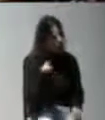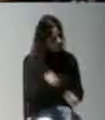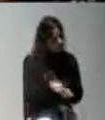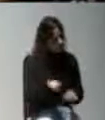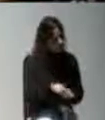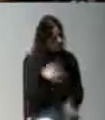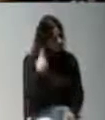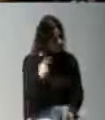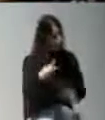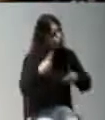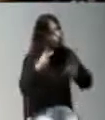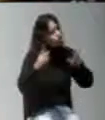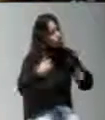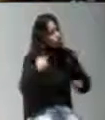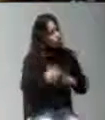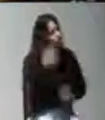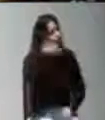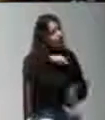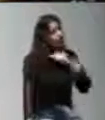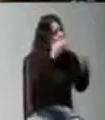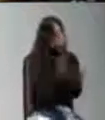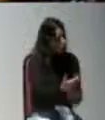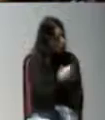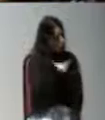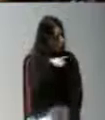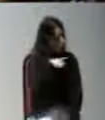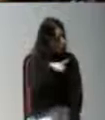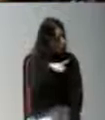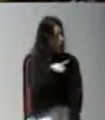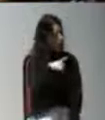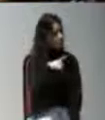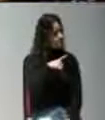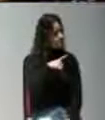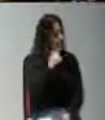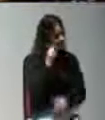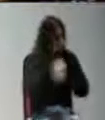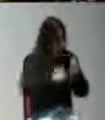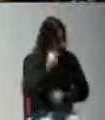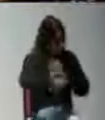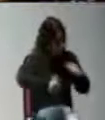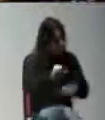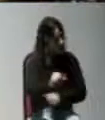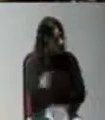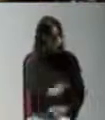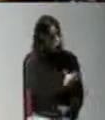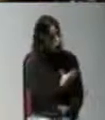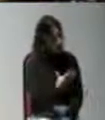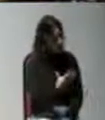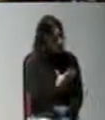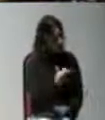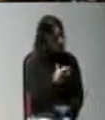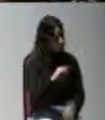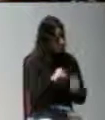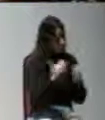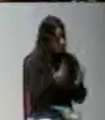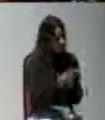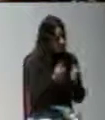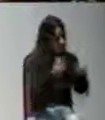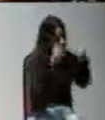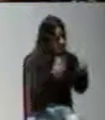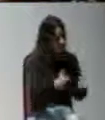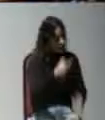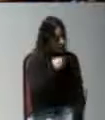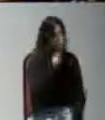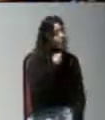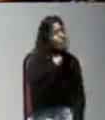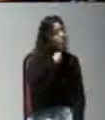a possibilidade real da construção do novo. A escola é o espaço da voz para o humano, para o ser humano precário. A escola